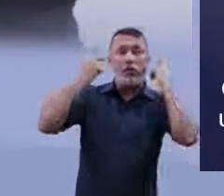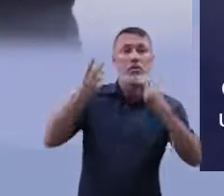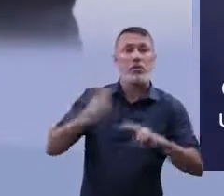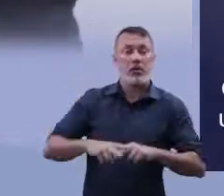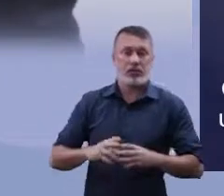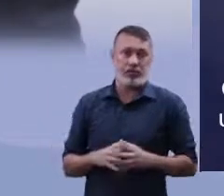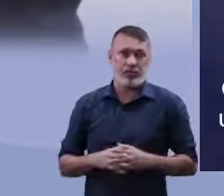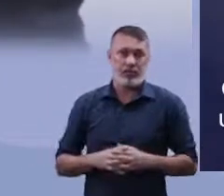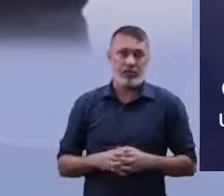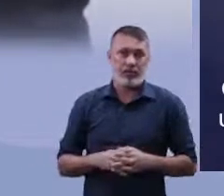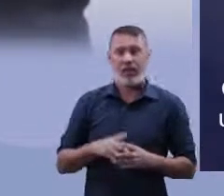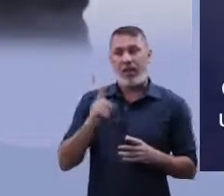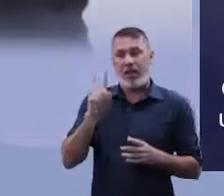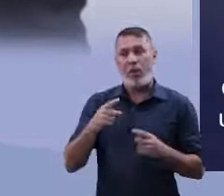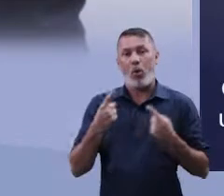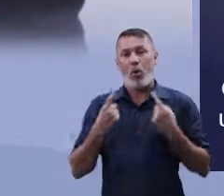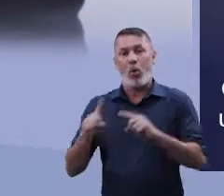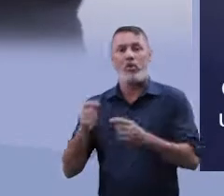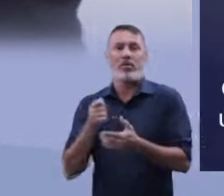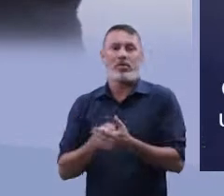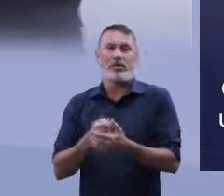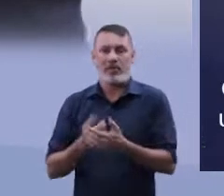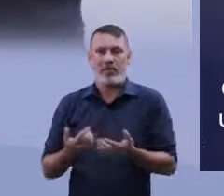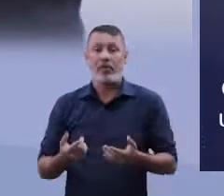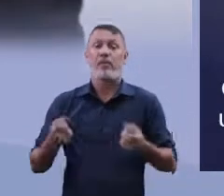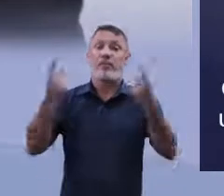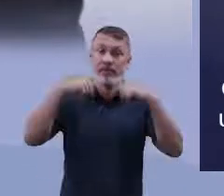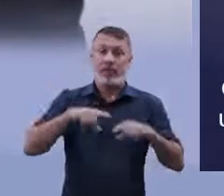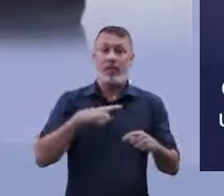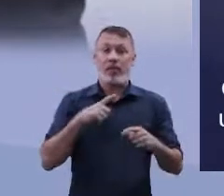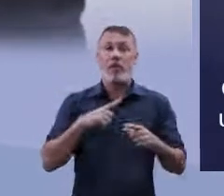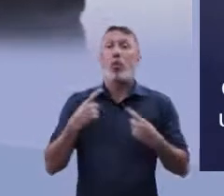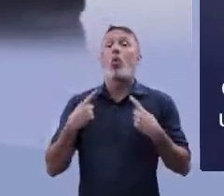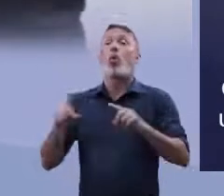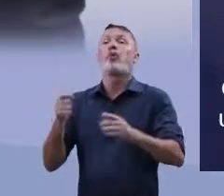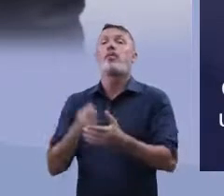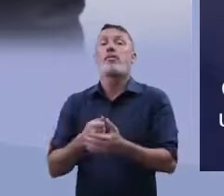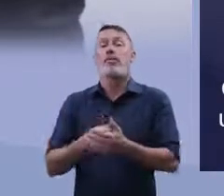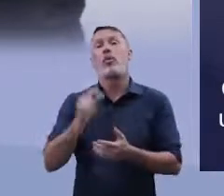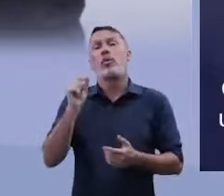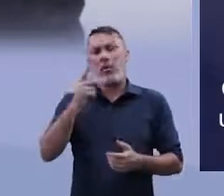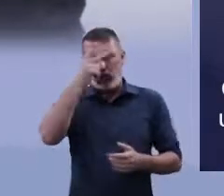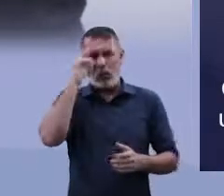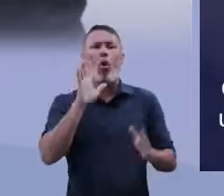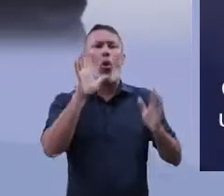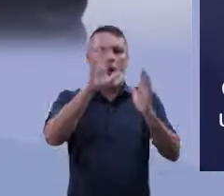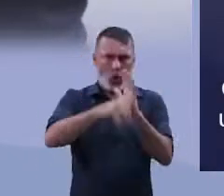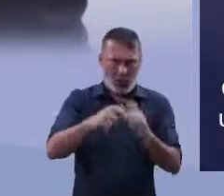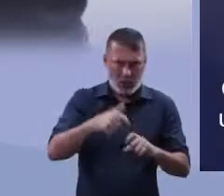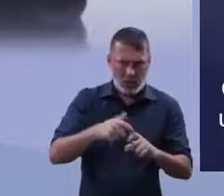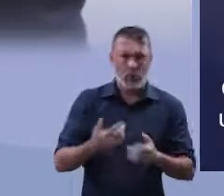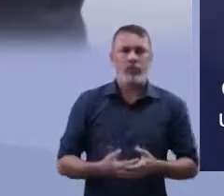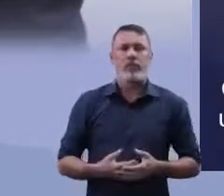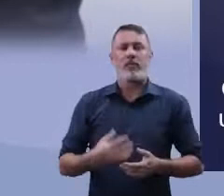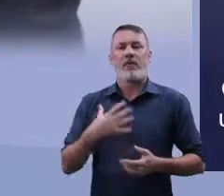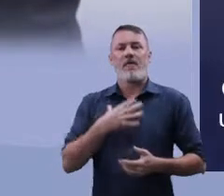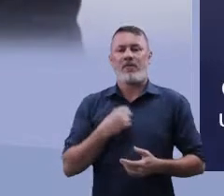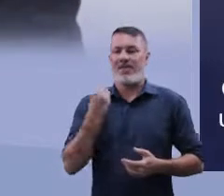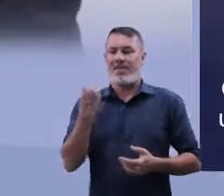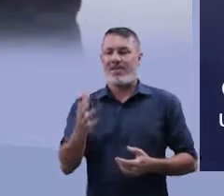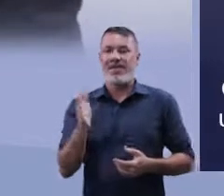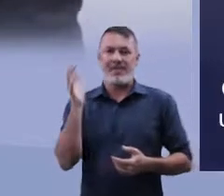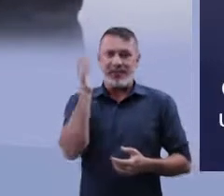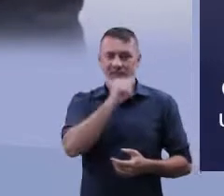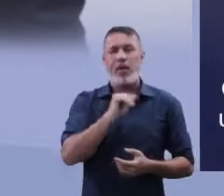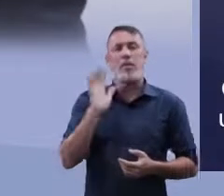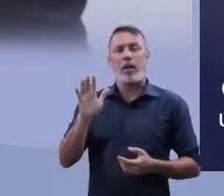ação. E agora, contra o dever seria como? Olha lá, ó, rouba o medicamento. O sujeito rouba o medicamento, ele salva a filha, mas a